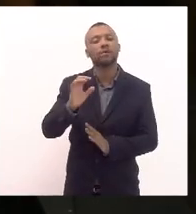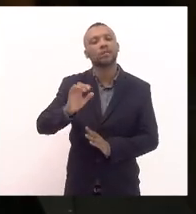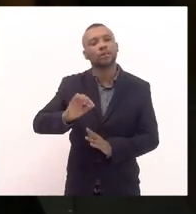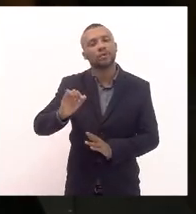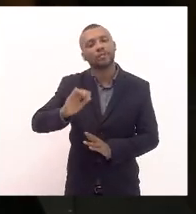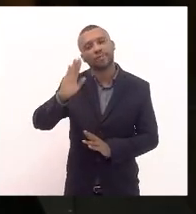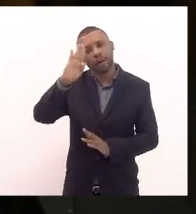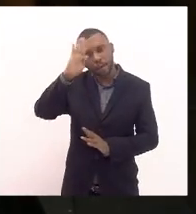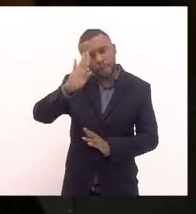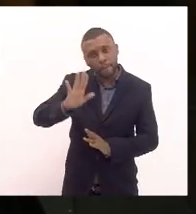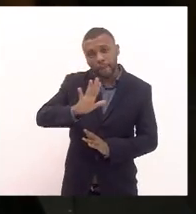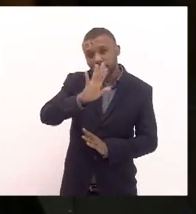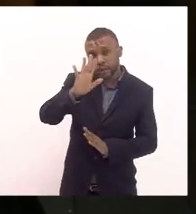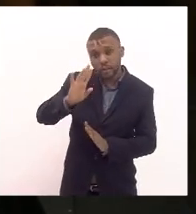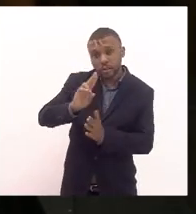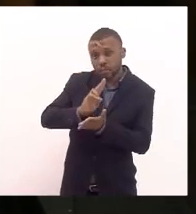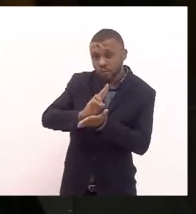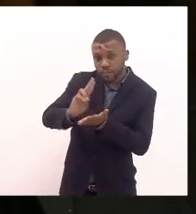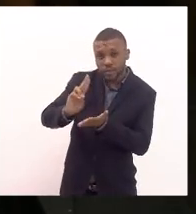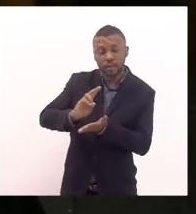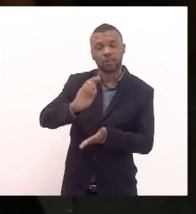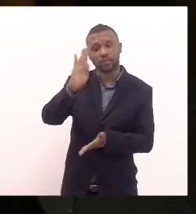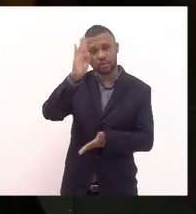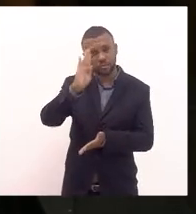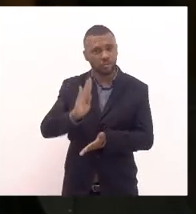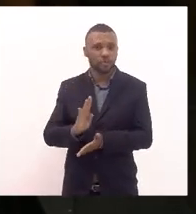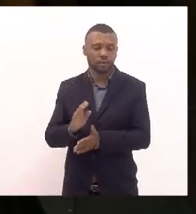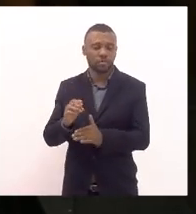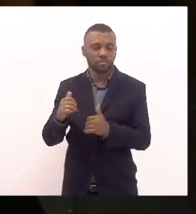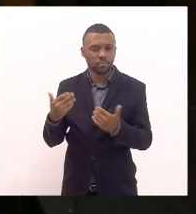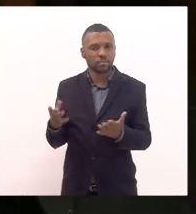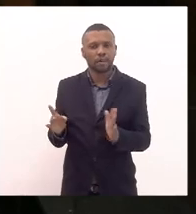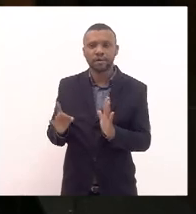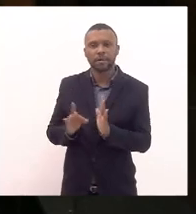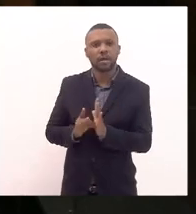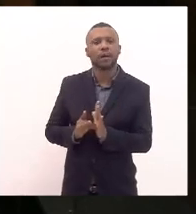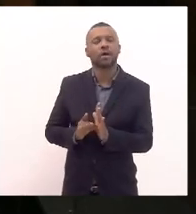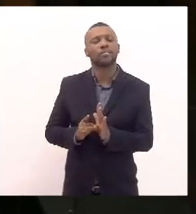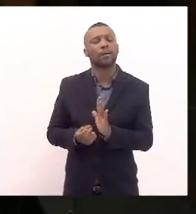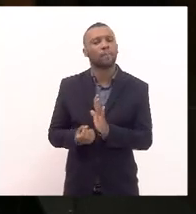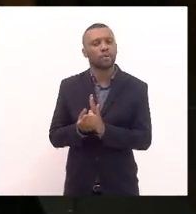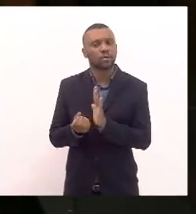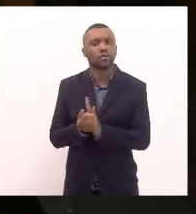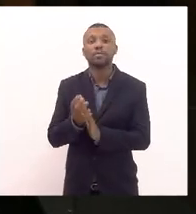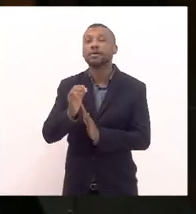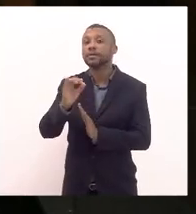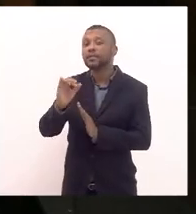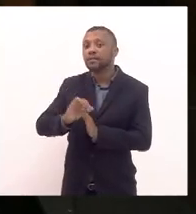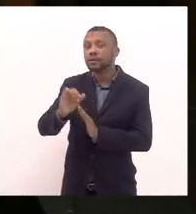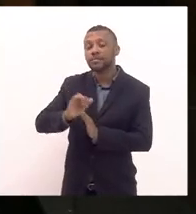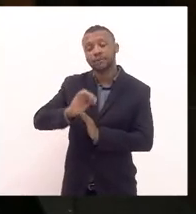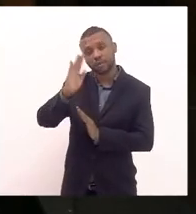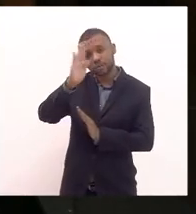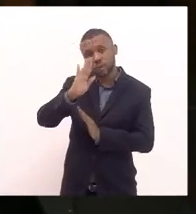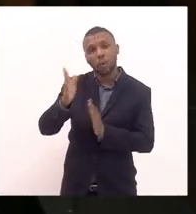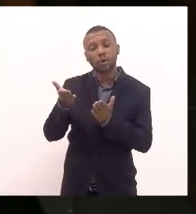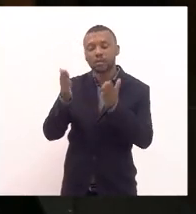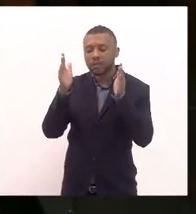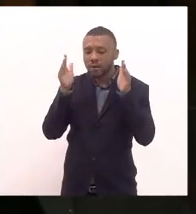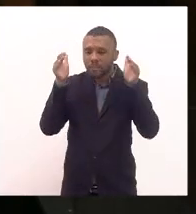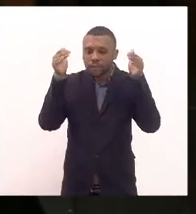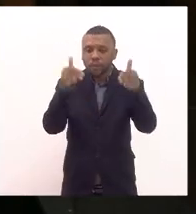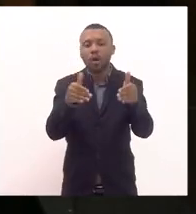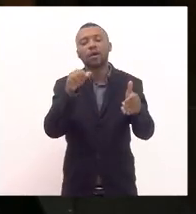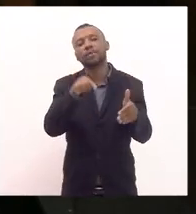a produção das universidades brasileiras na verdade a produção científica Brasileira hoje está concentrada